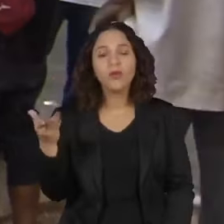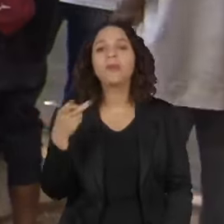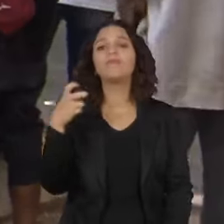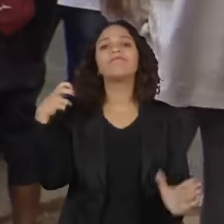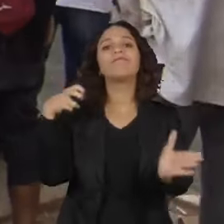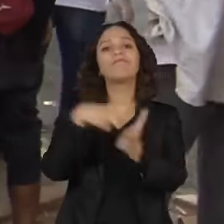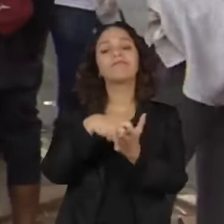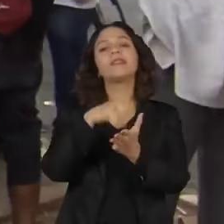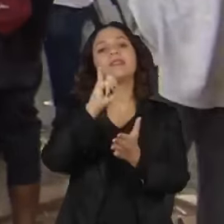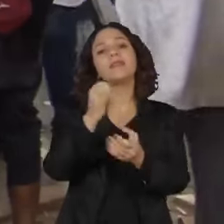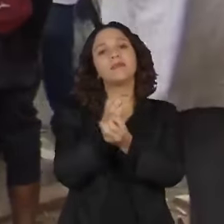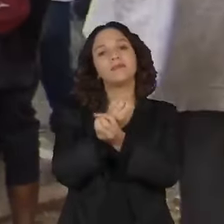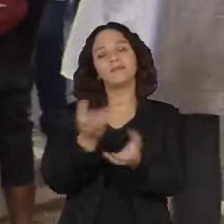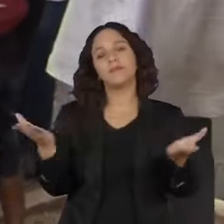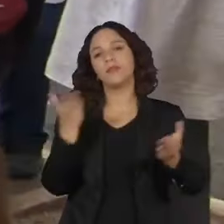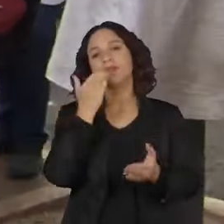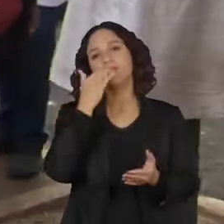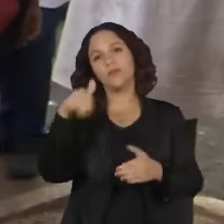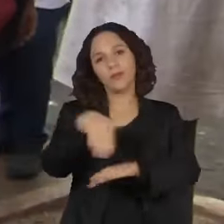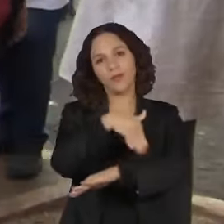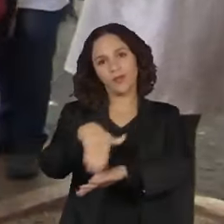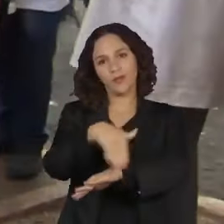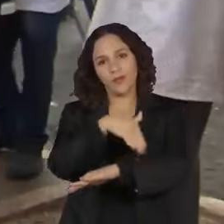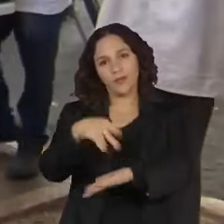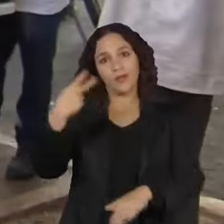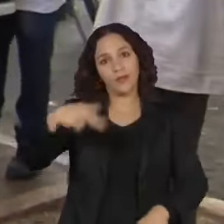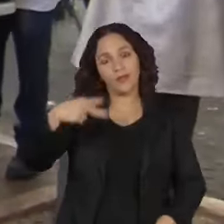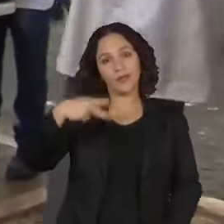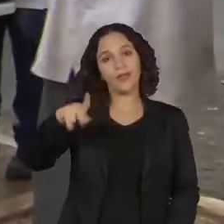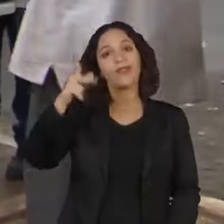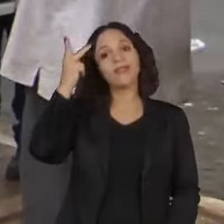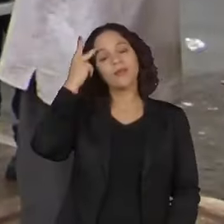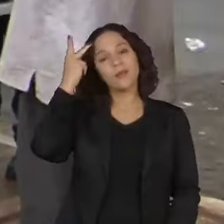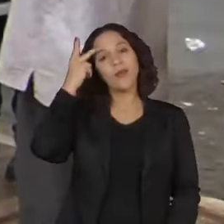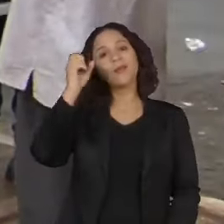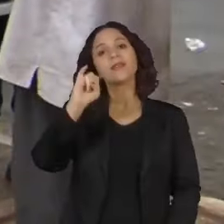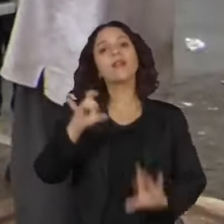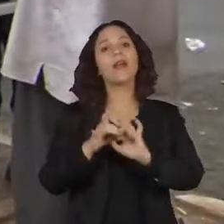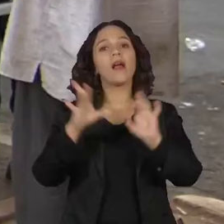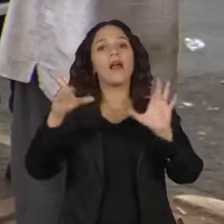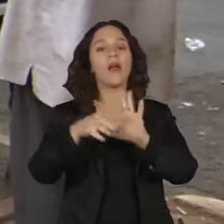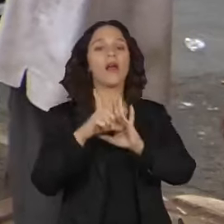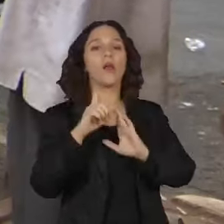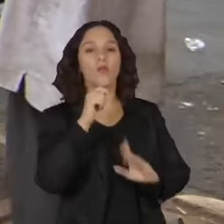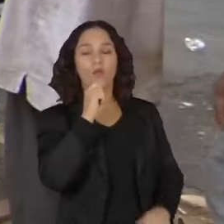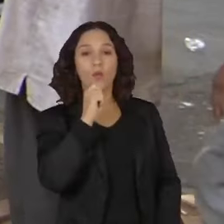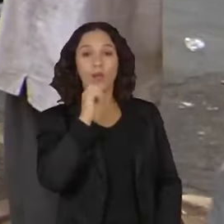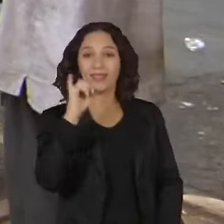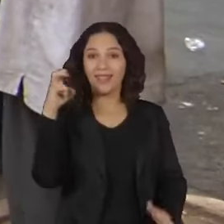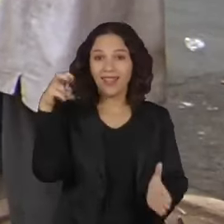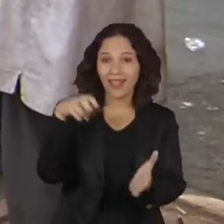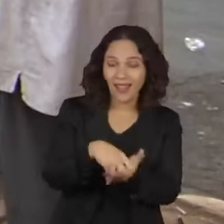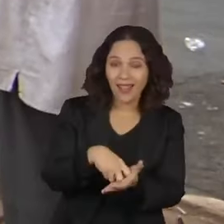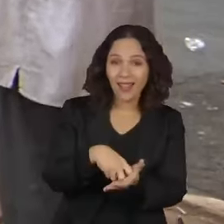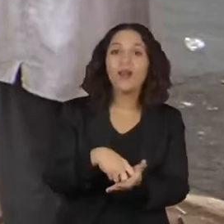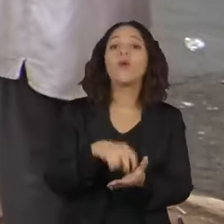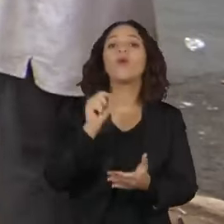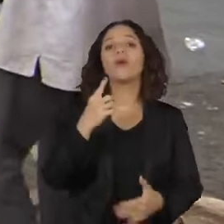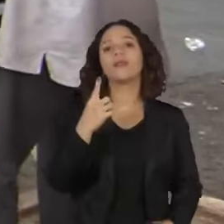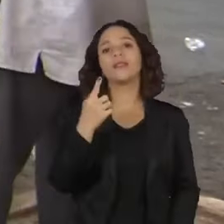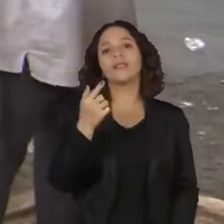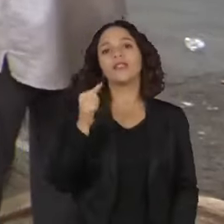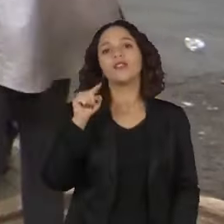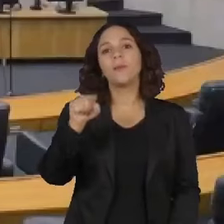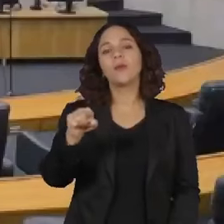quem der um prato de comida aos moradores de rua da capital sem autorização apena para quem o fizer é de R